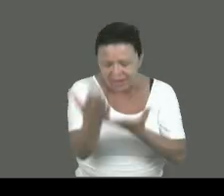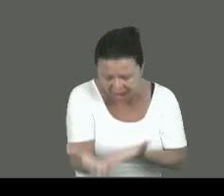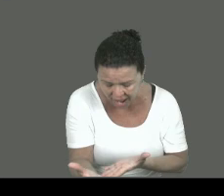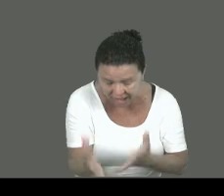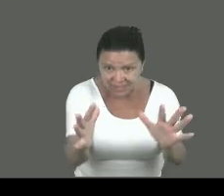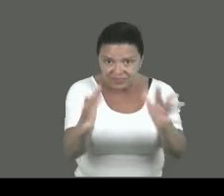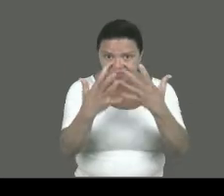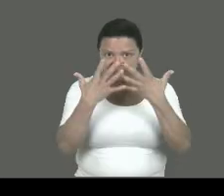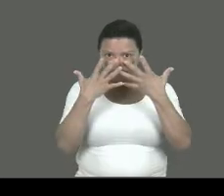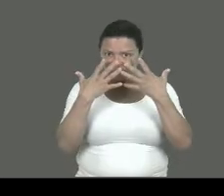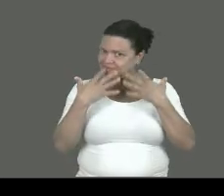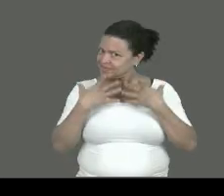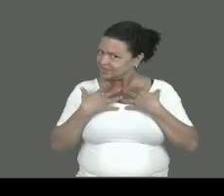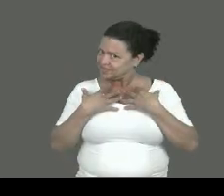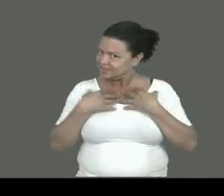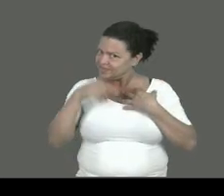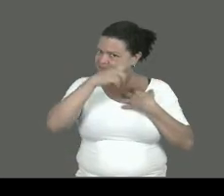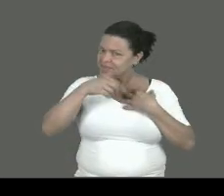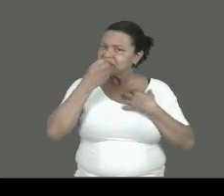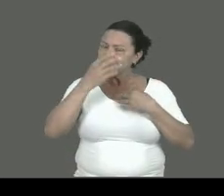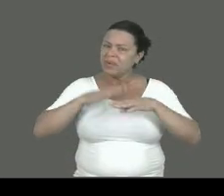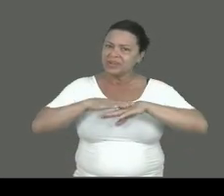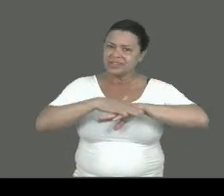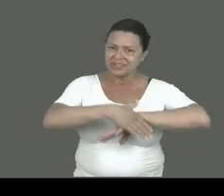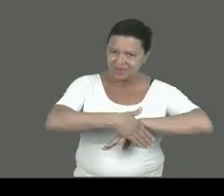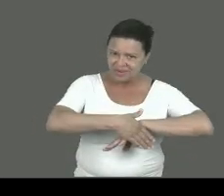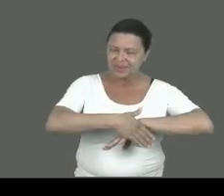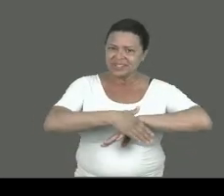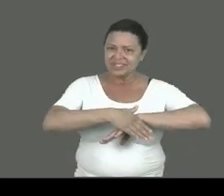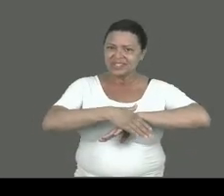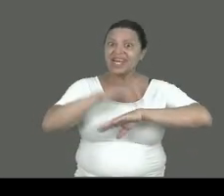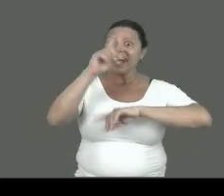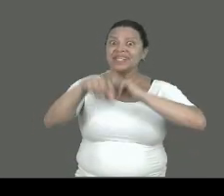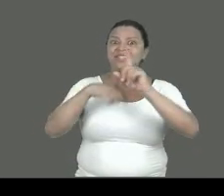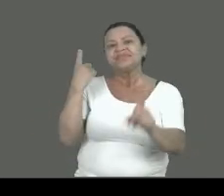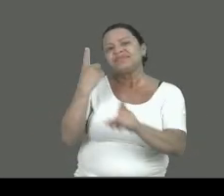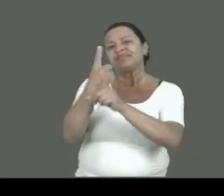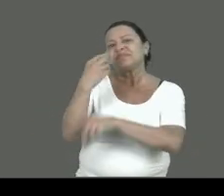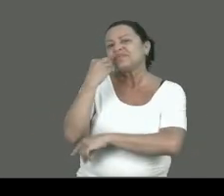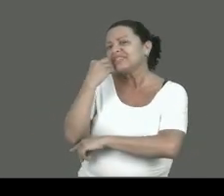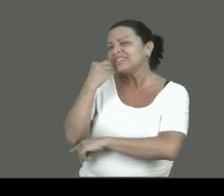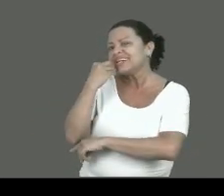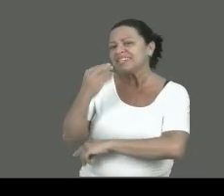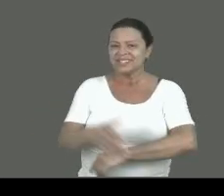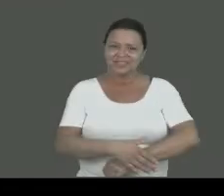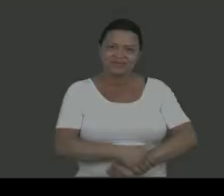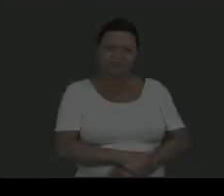atenção, que tenhamos todos uma boa noite e até uma próxima oportunidade.